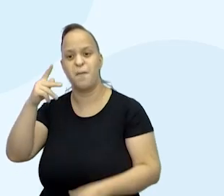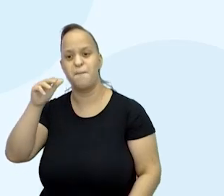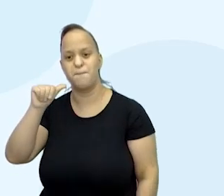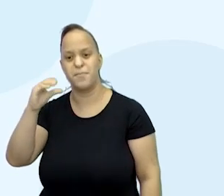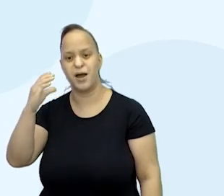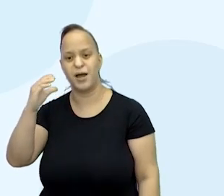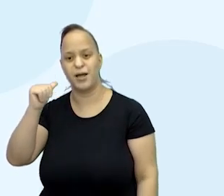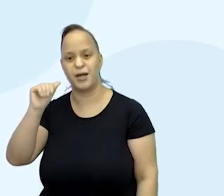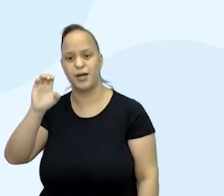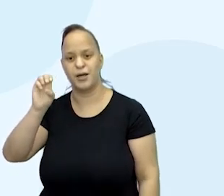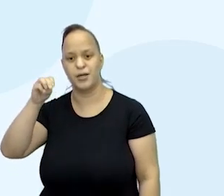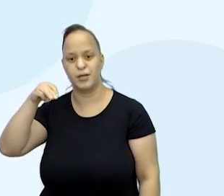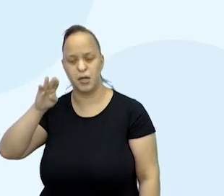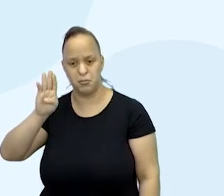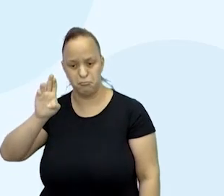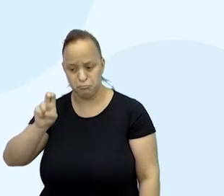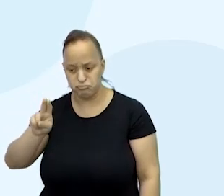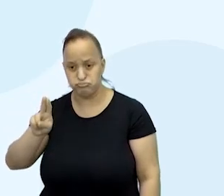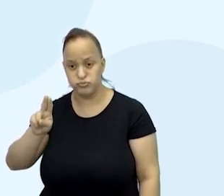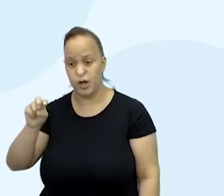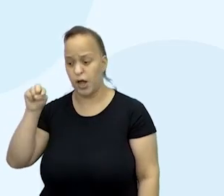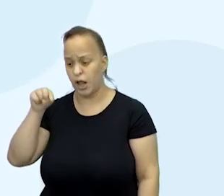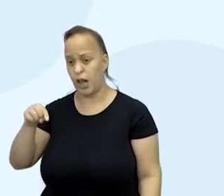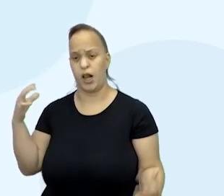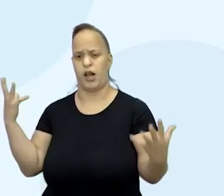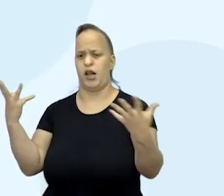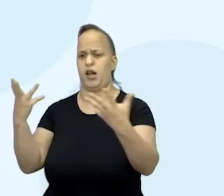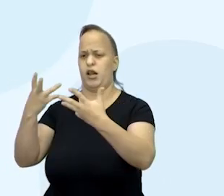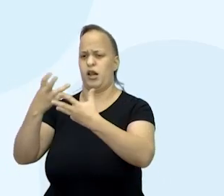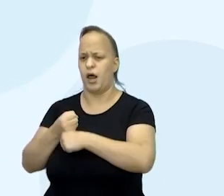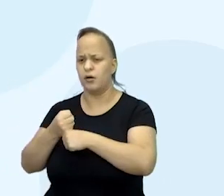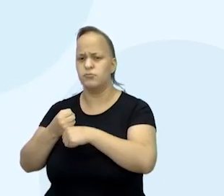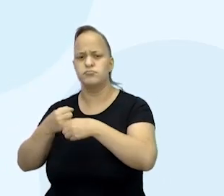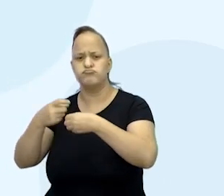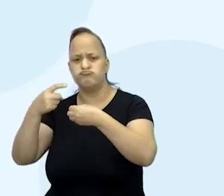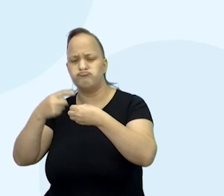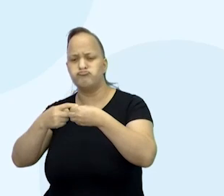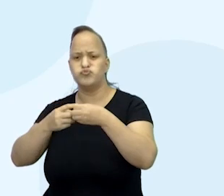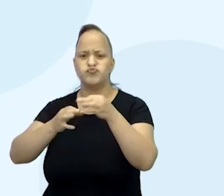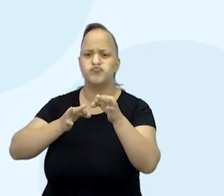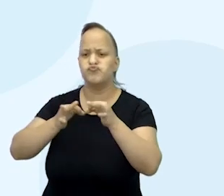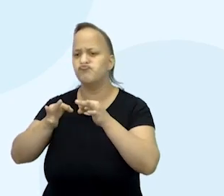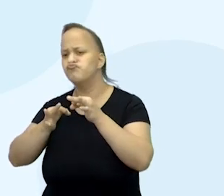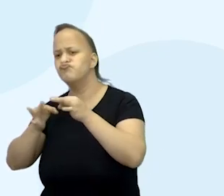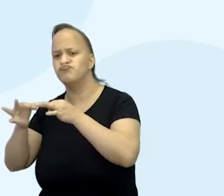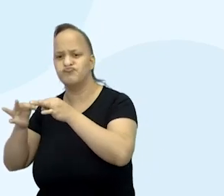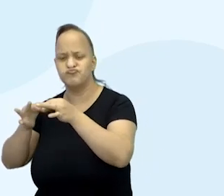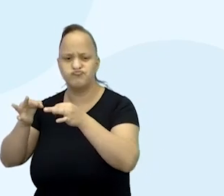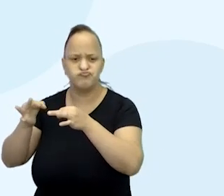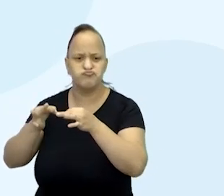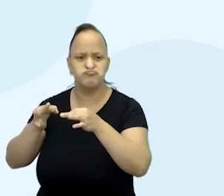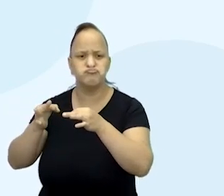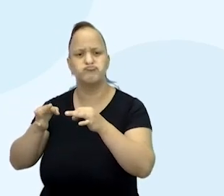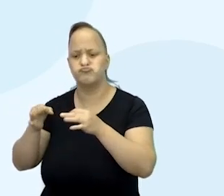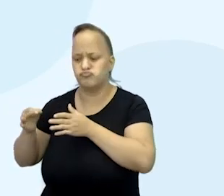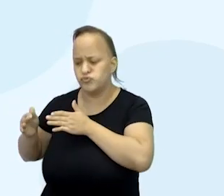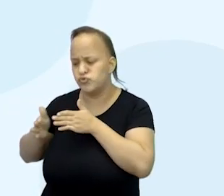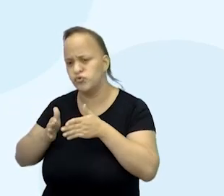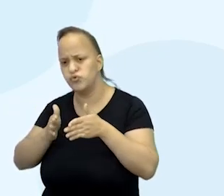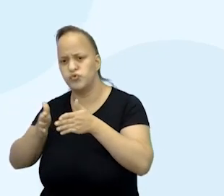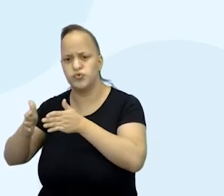maravilha urbana. E ali nós temos uma cidadezinha bem estruturada, bem organizada, tá? Com